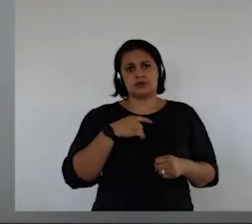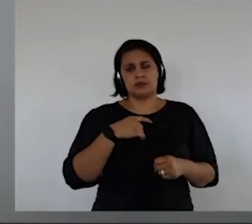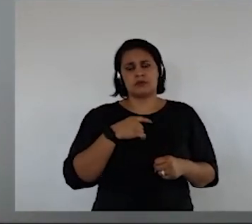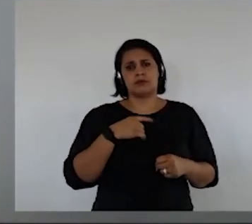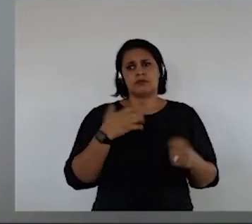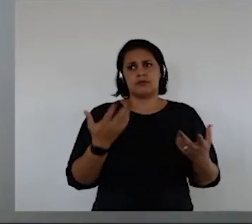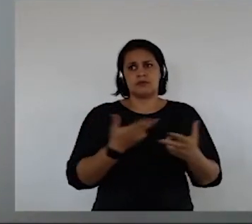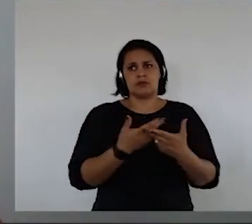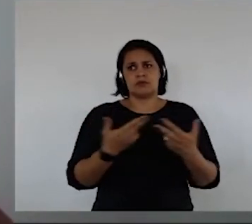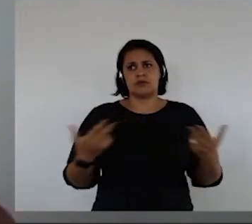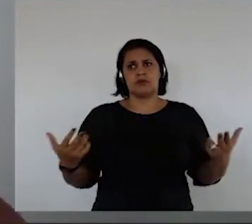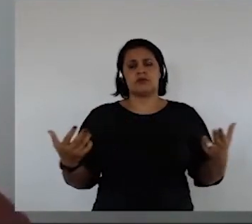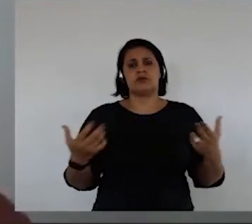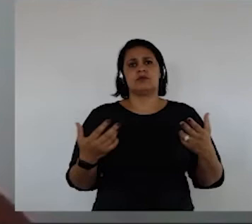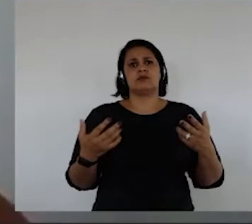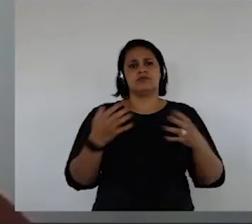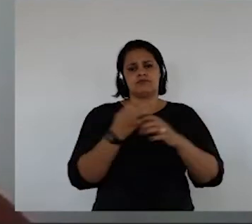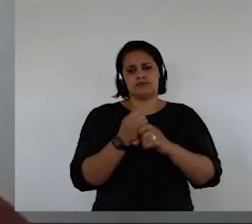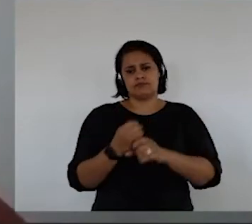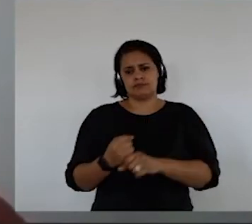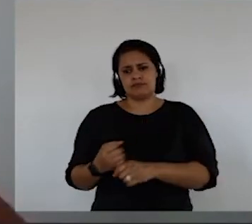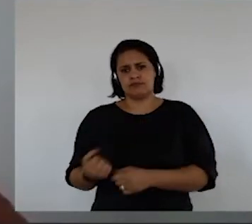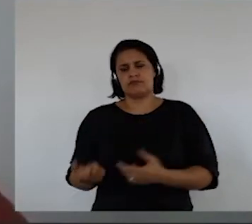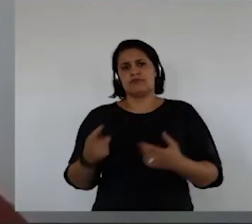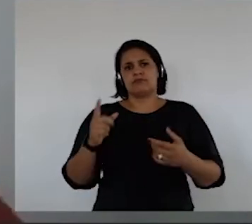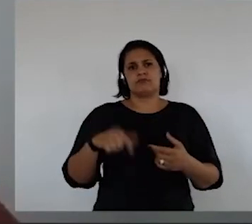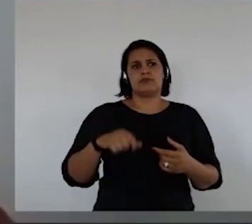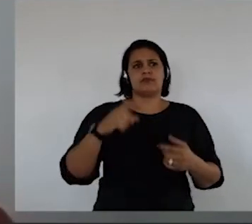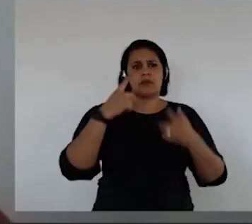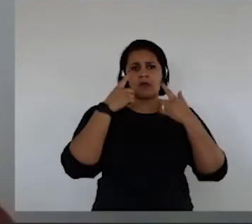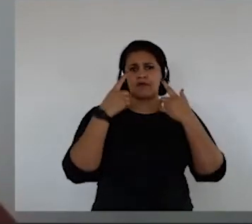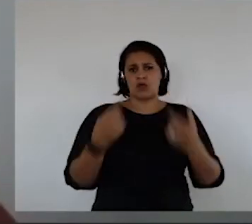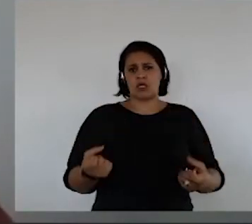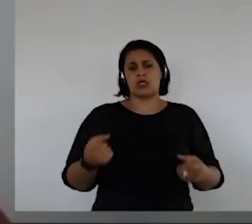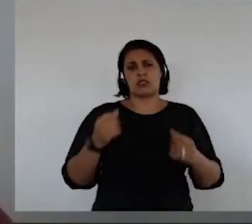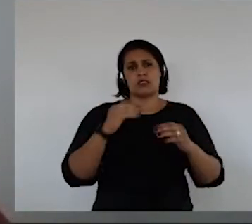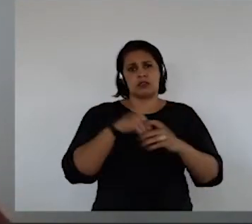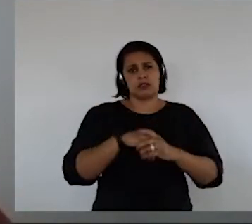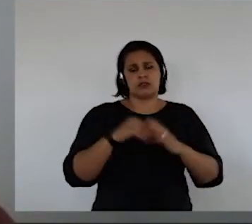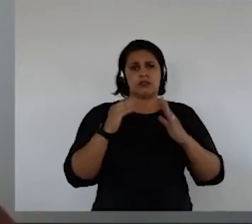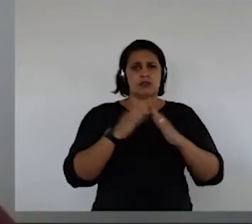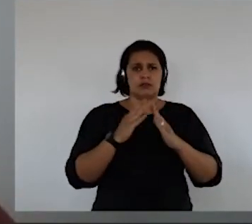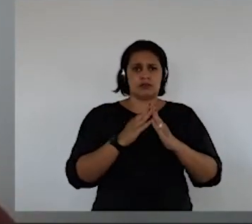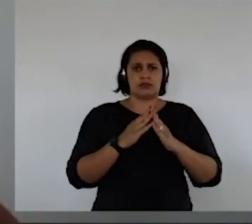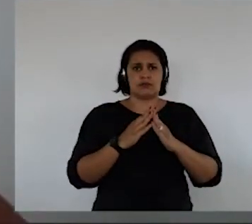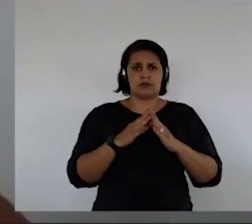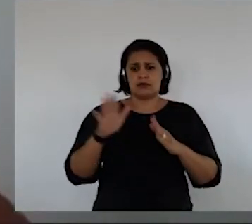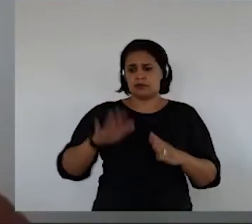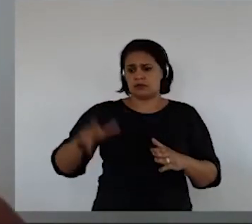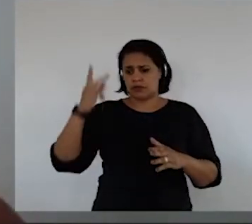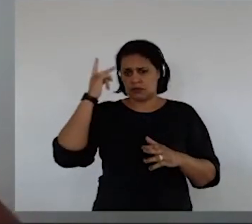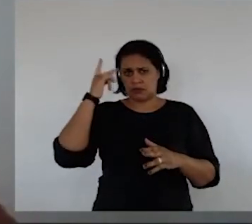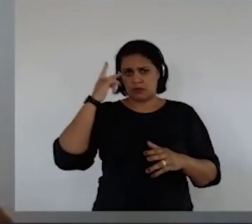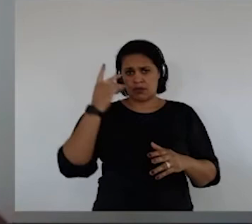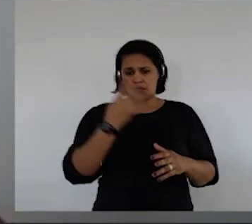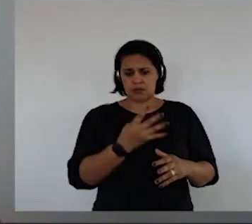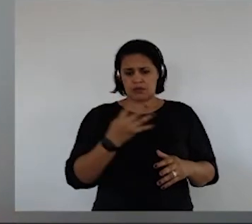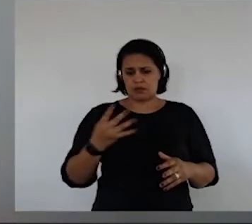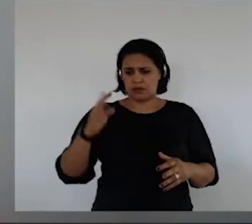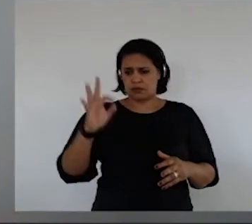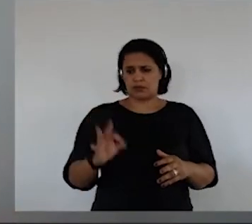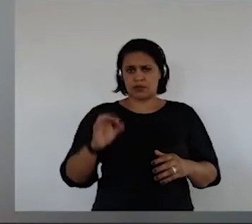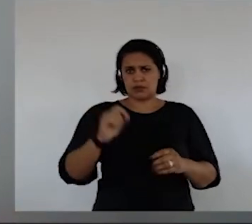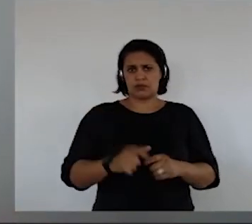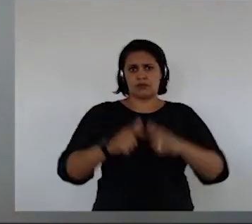que comprovam o aumento da violência doméstica. Somente em São Paulo, 44% a mais de casos de